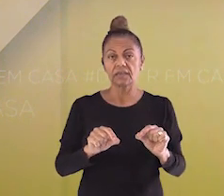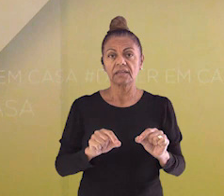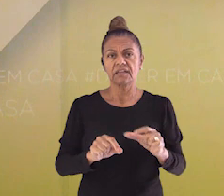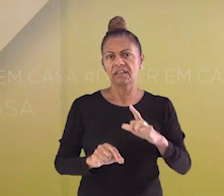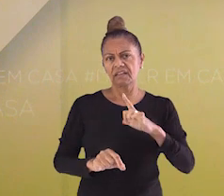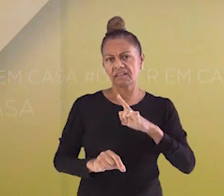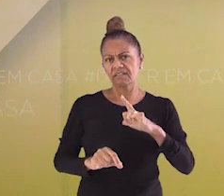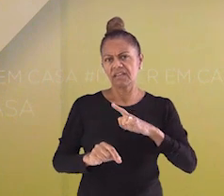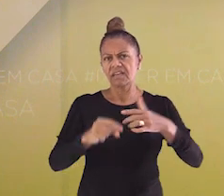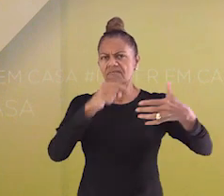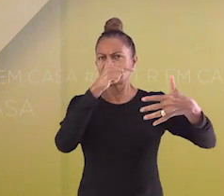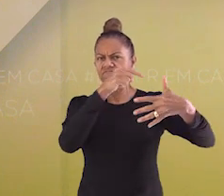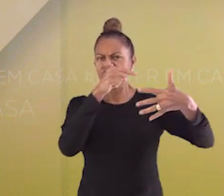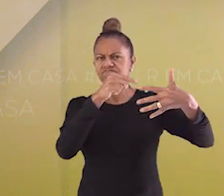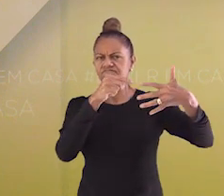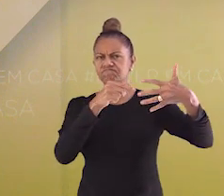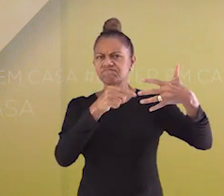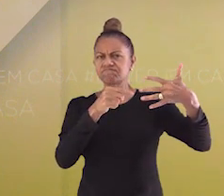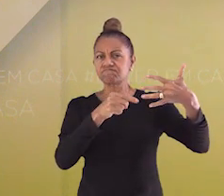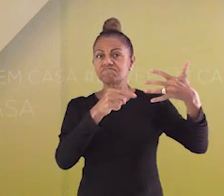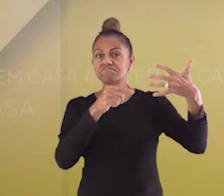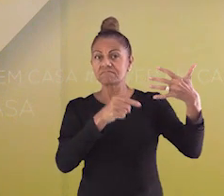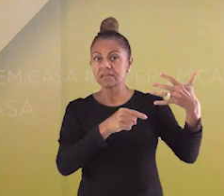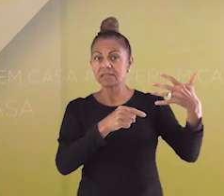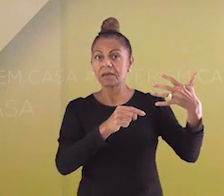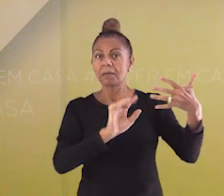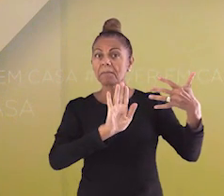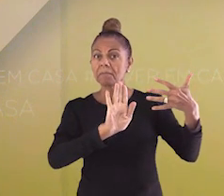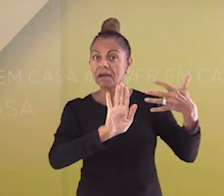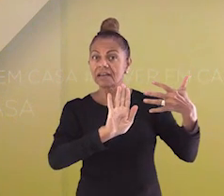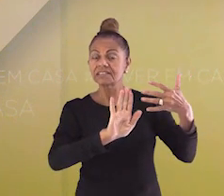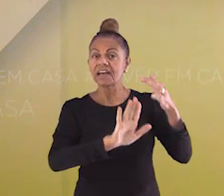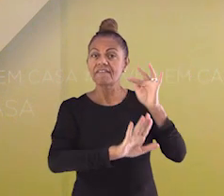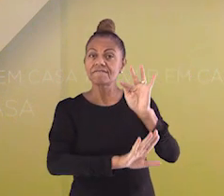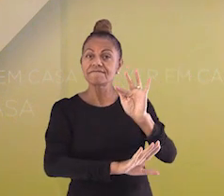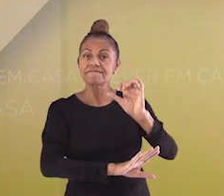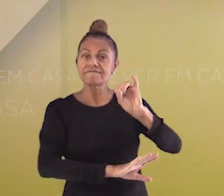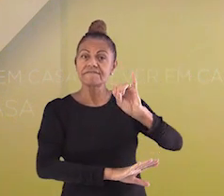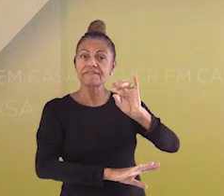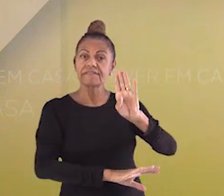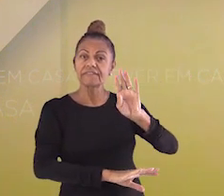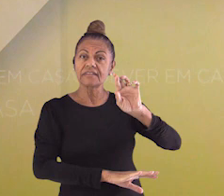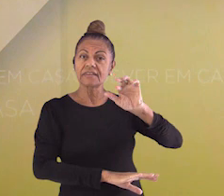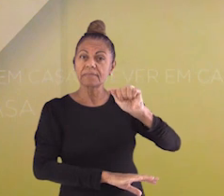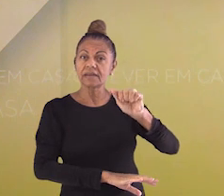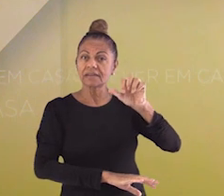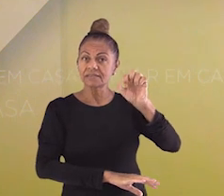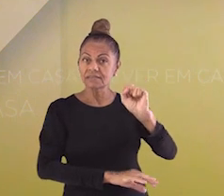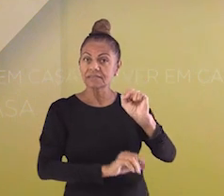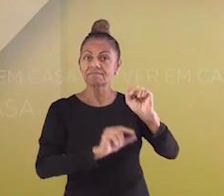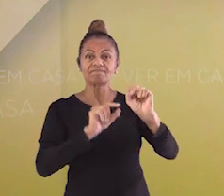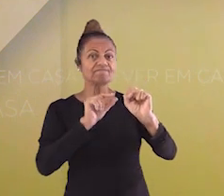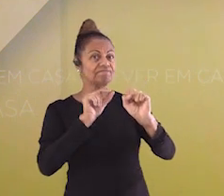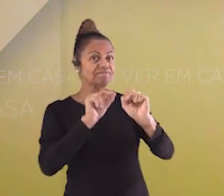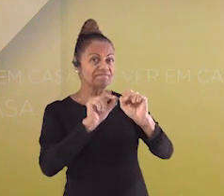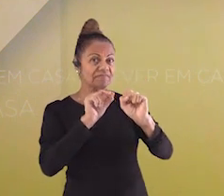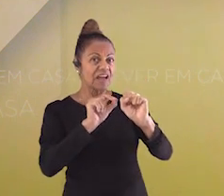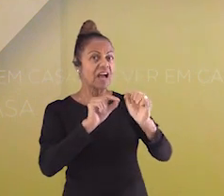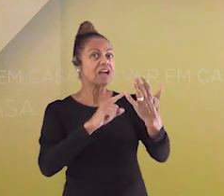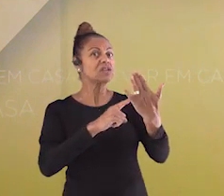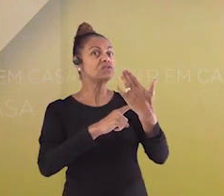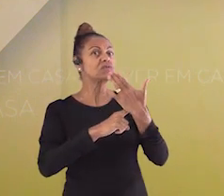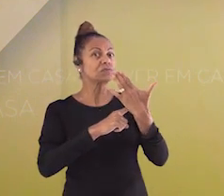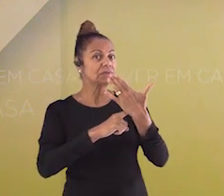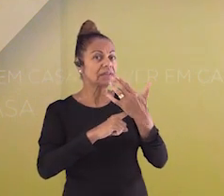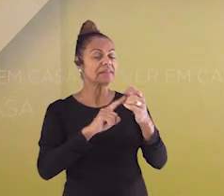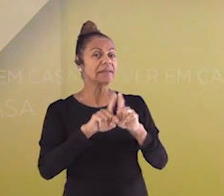porque, diferente dos outros elementos que a gente citou aqui, as fibras não são absorvidas pelo organismo. Então, por causa